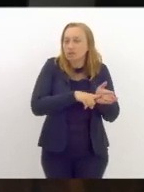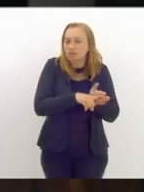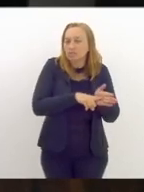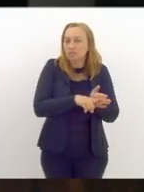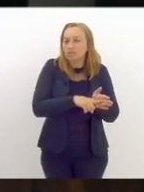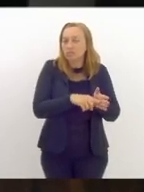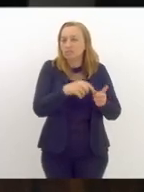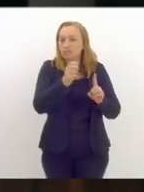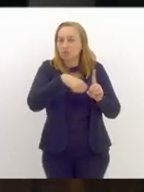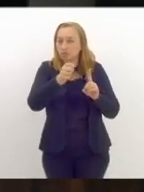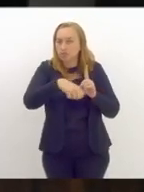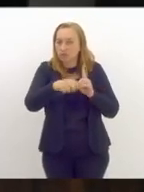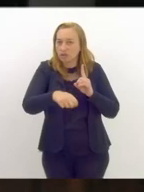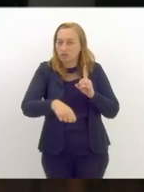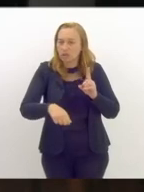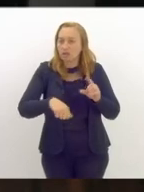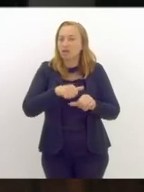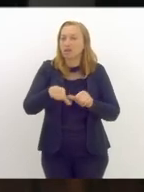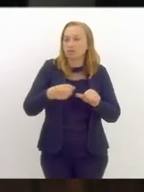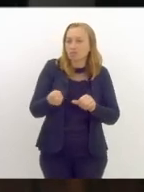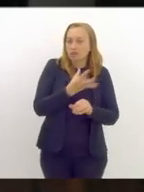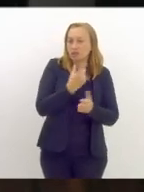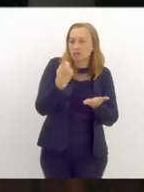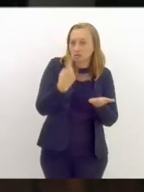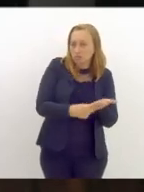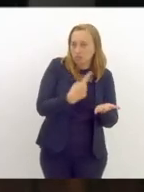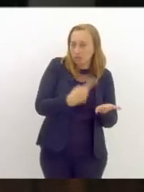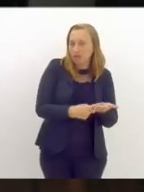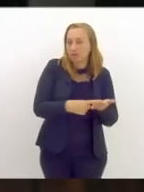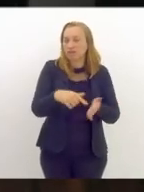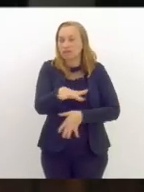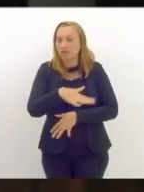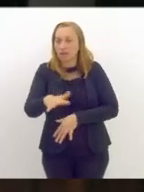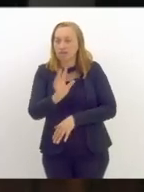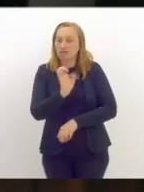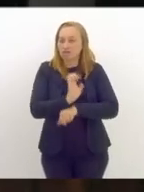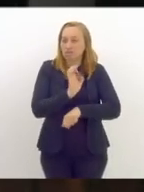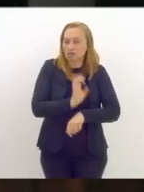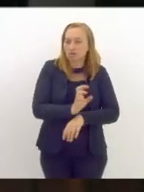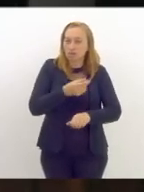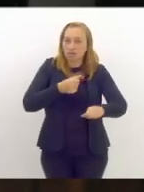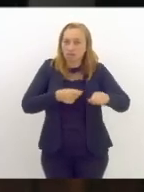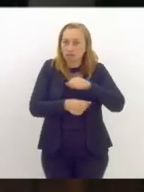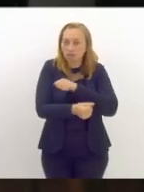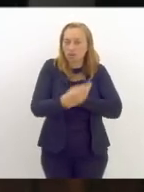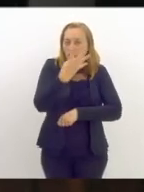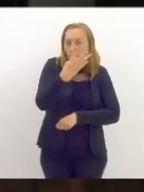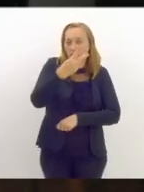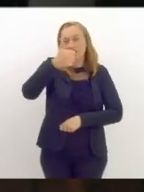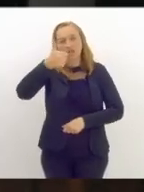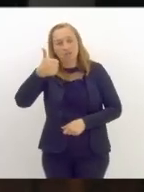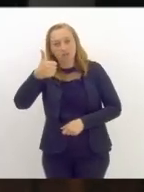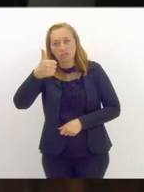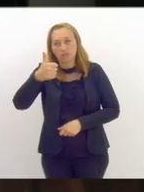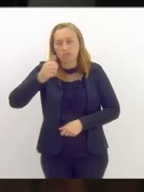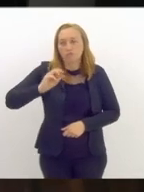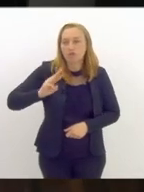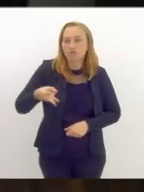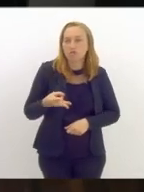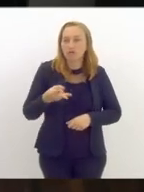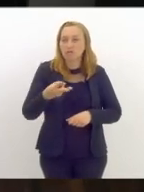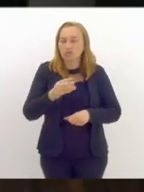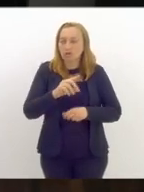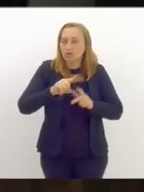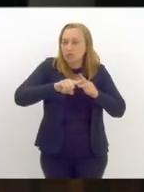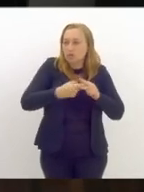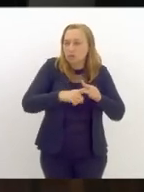Fluminense. A renovação do Parque Tecnológico dos Hospitais da Rede Estadual, investimento da ordem de 41 milhões na reforma de todas as